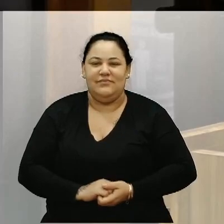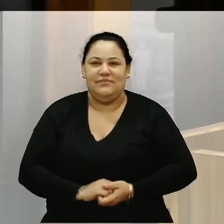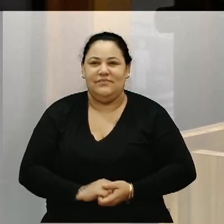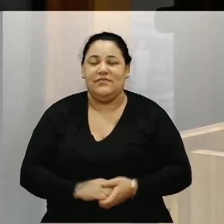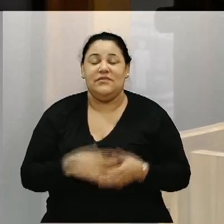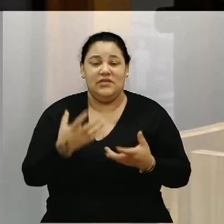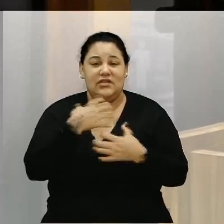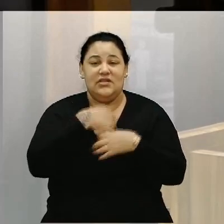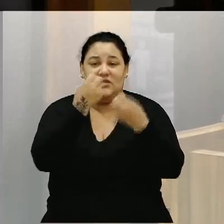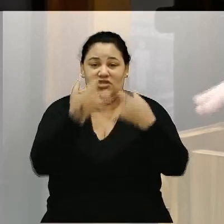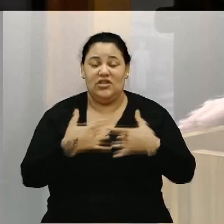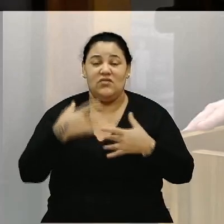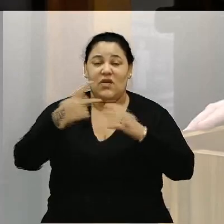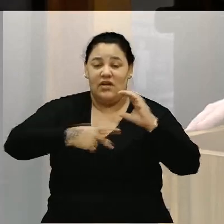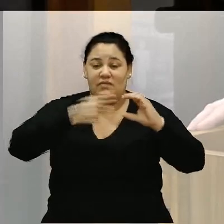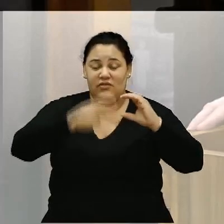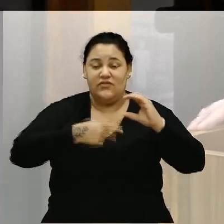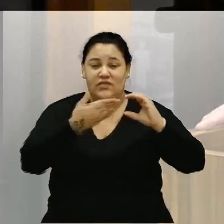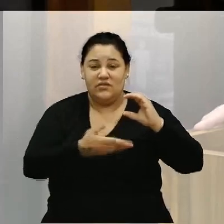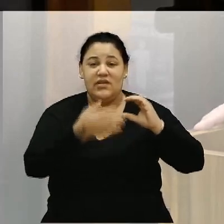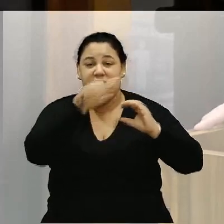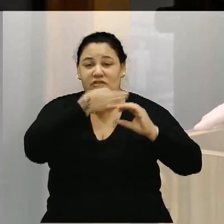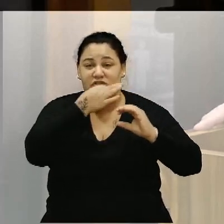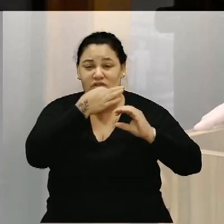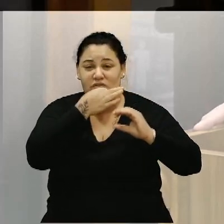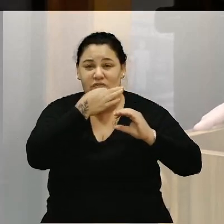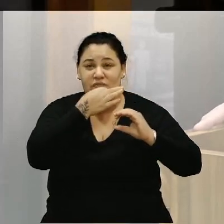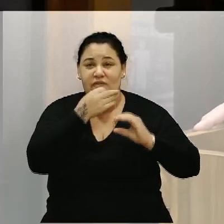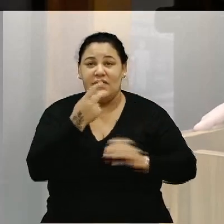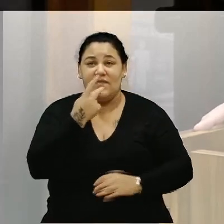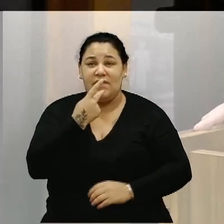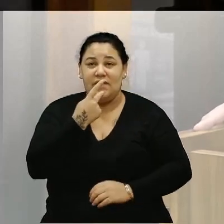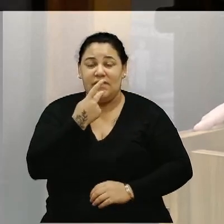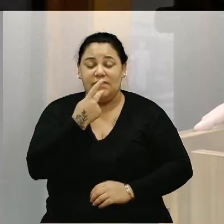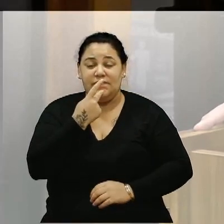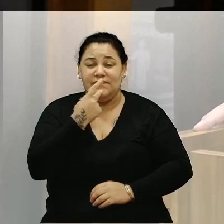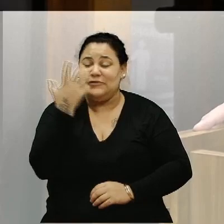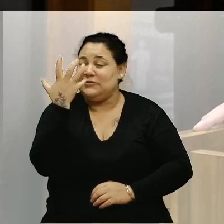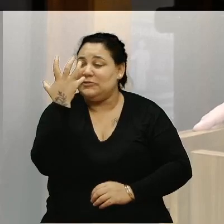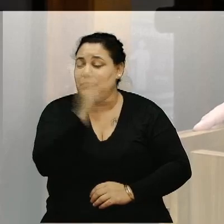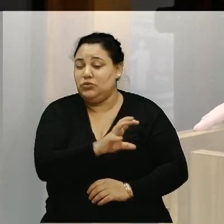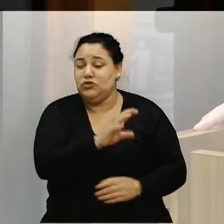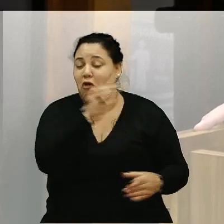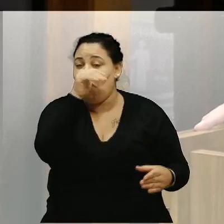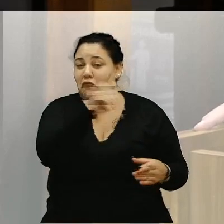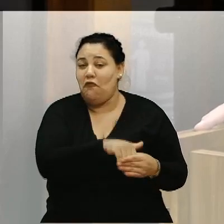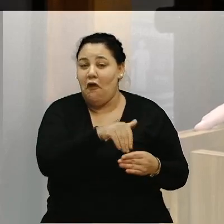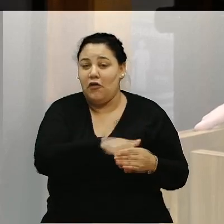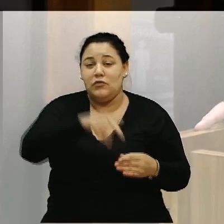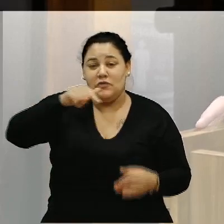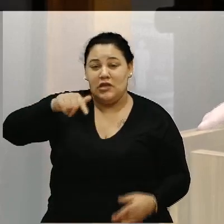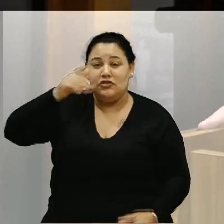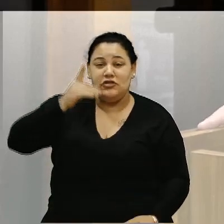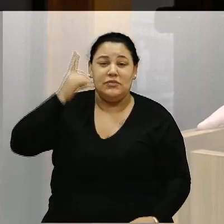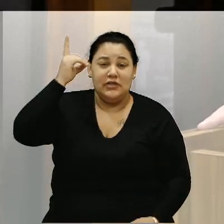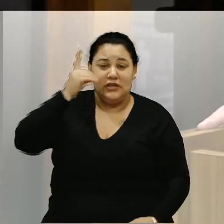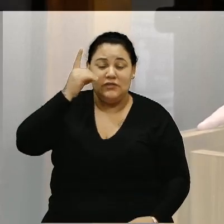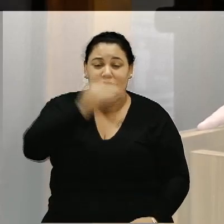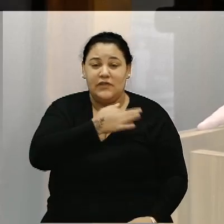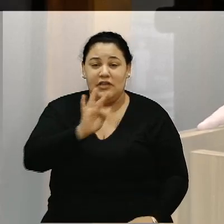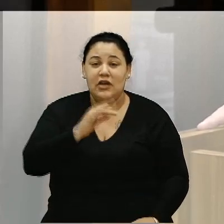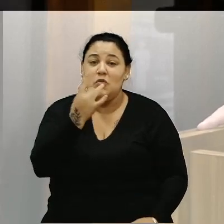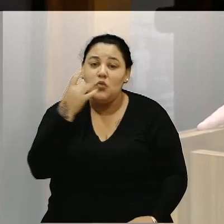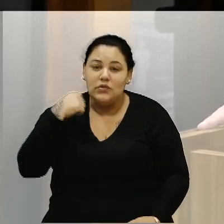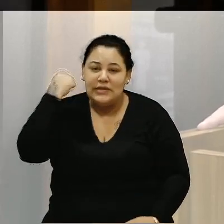Desta forma, a Câmara de Vereadores de Caxias do Sul manifesta seu mais veemente repúdio ao voto proferido por esses 7 deputados federais e um